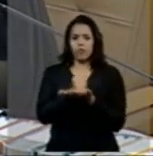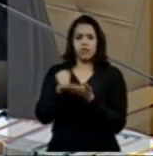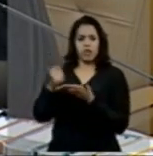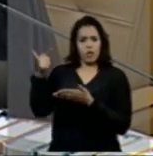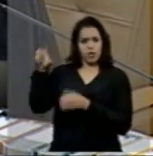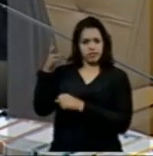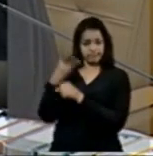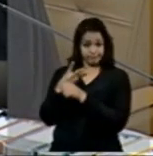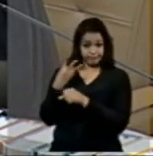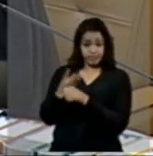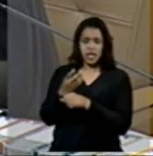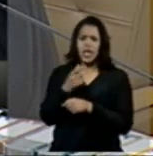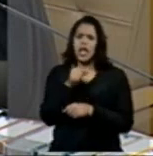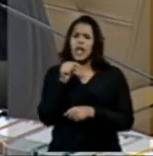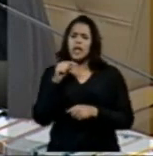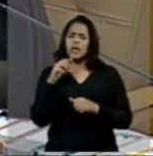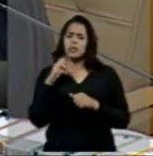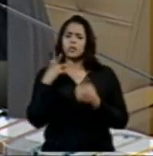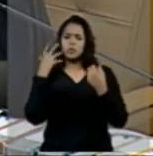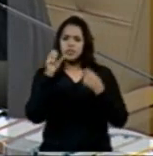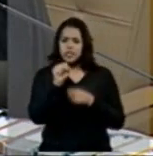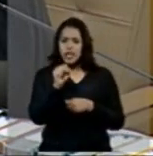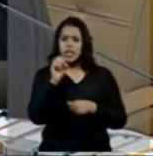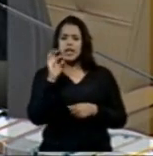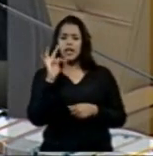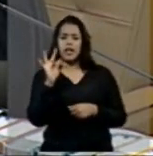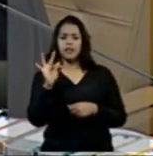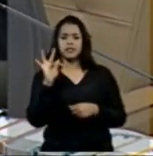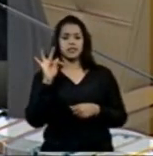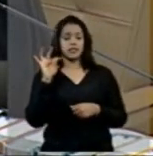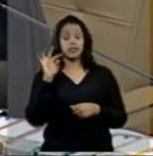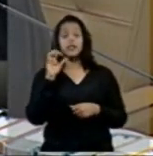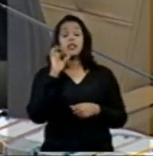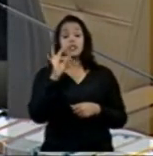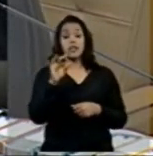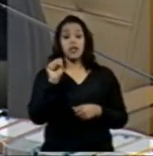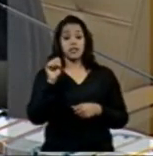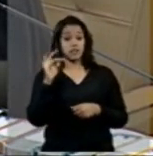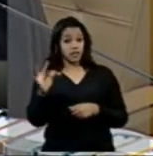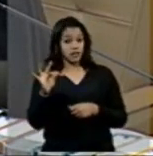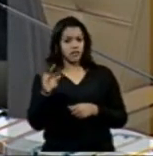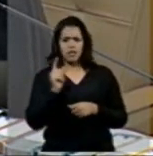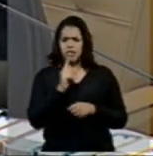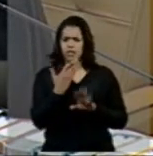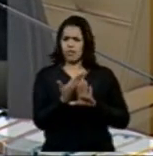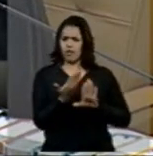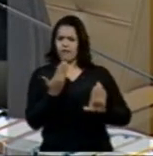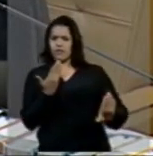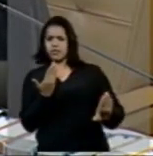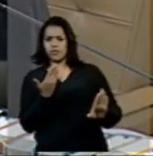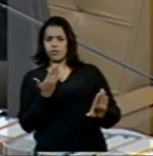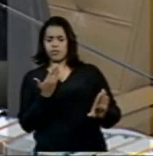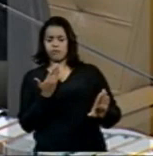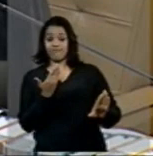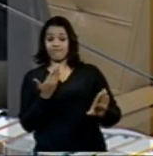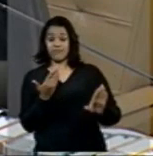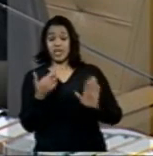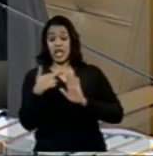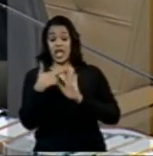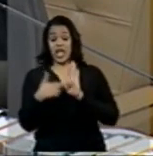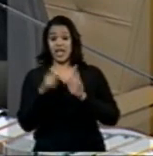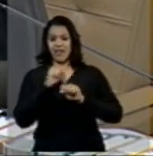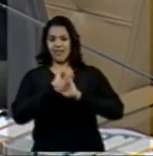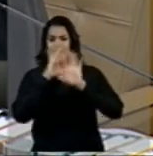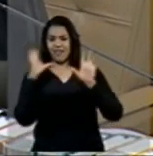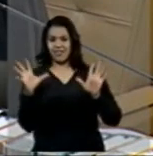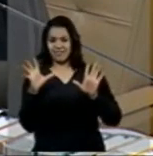Vale dizer ainda que o Tribunal Superior do Trabalho demonstrou não se afastar dos parâmetros clássicos de reconhecimento